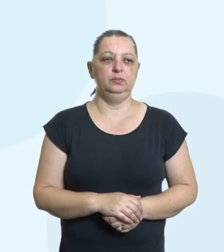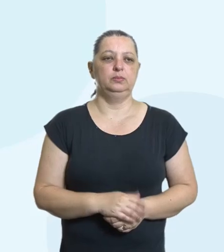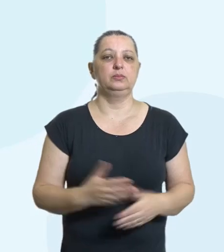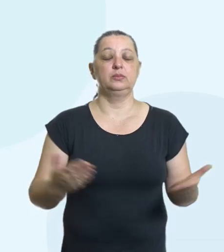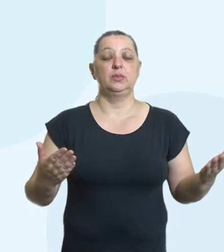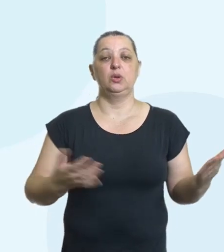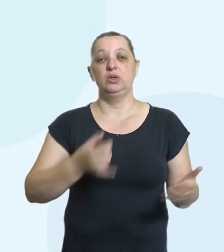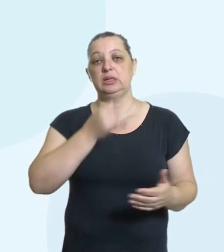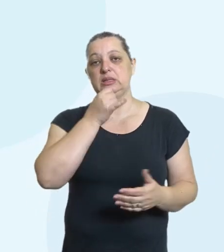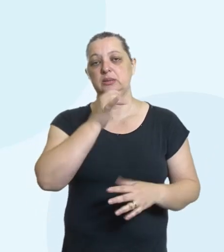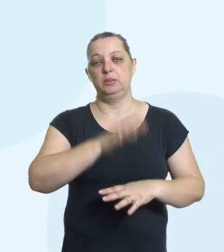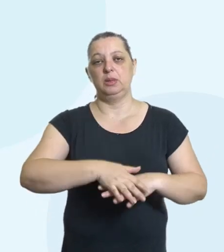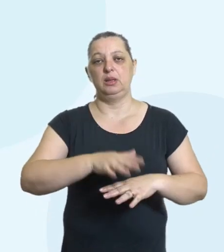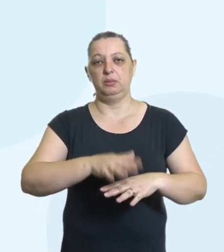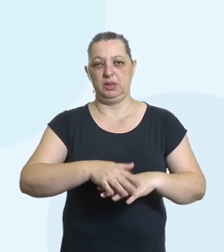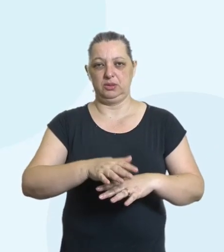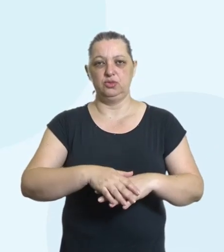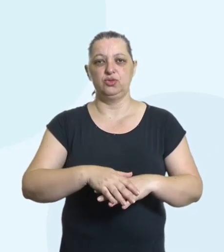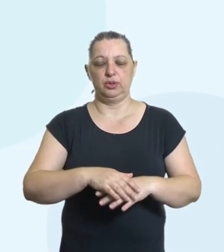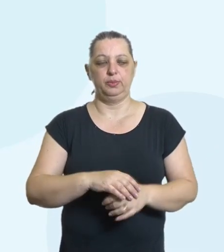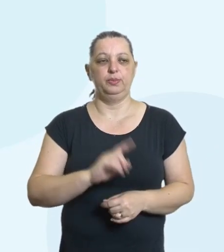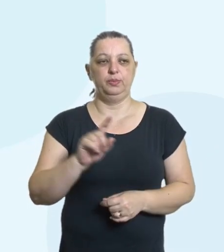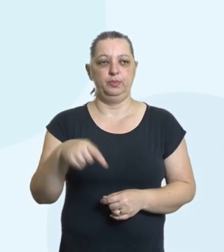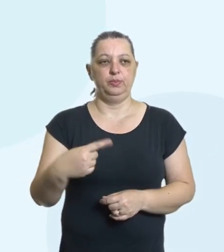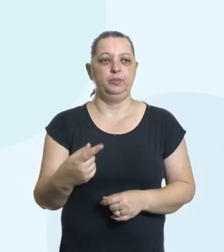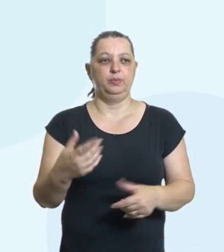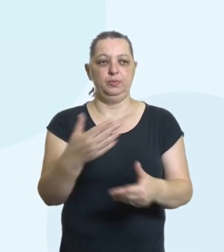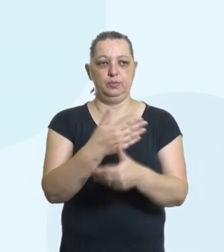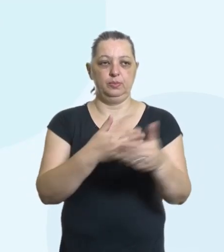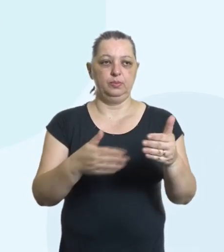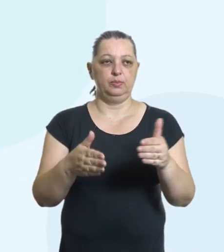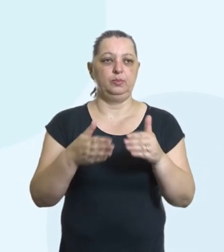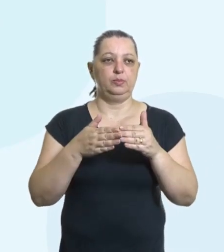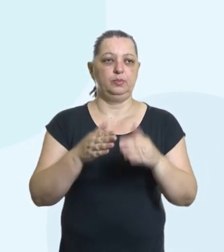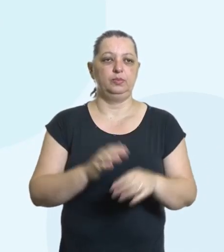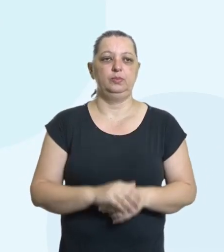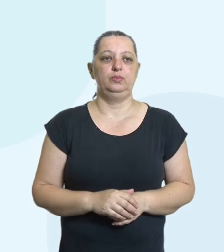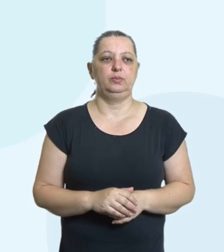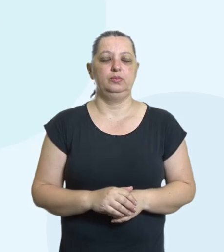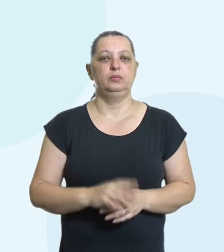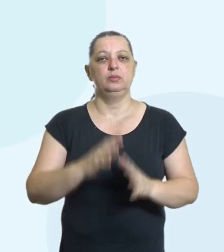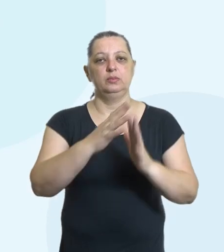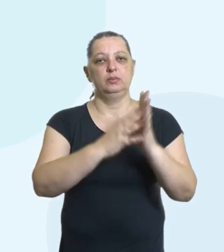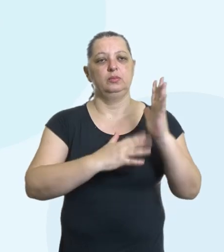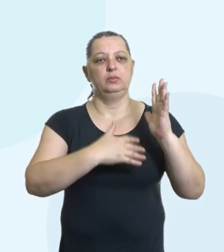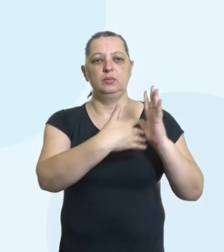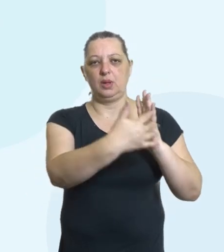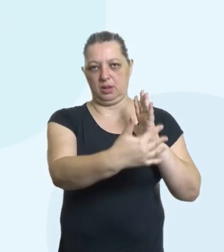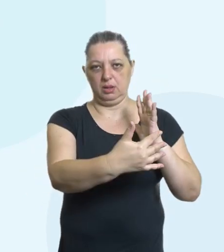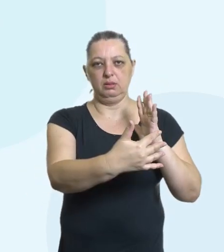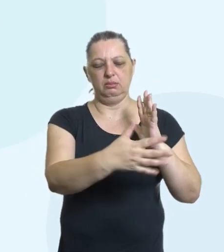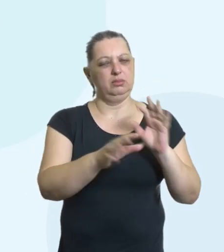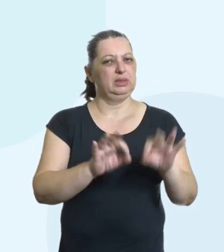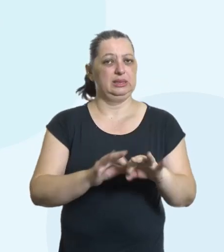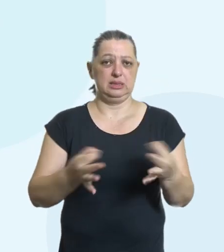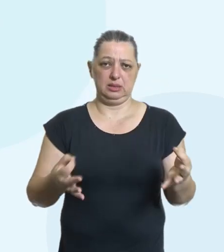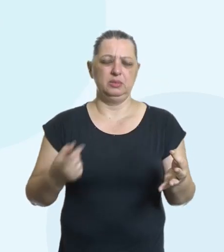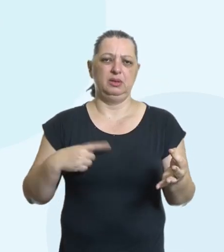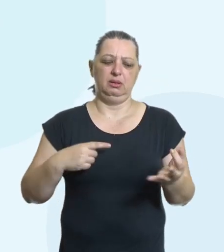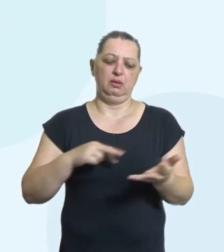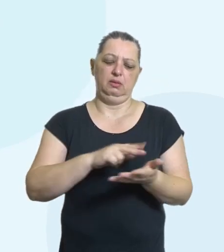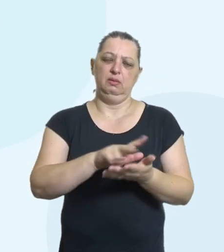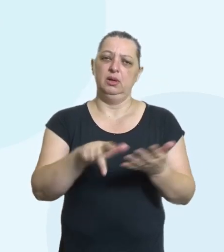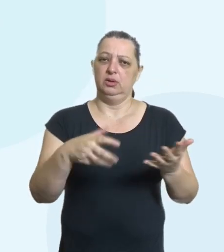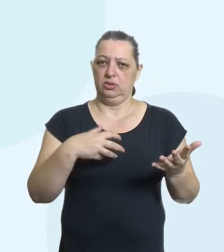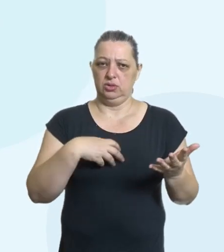da matemática. Próxima tela, por favor. Uma tabela, por exemplo, uma tabela simples. Tem várias maneiras da